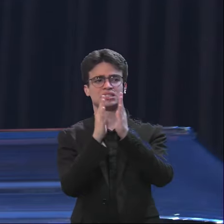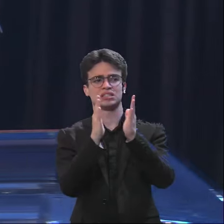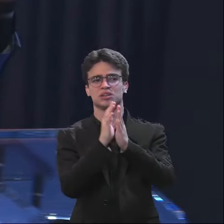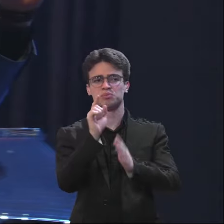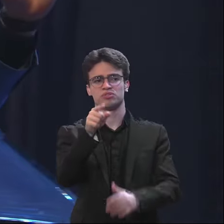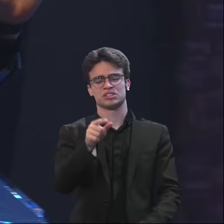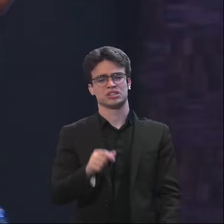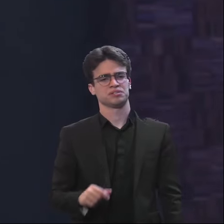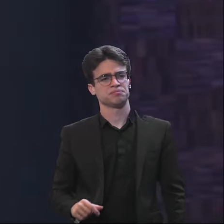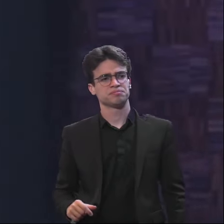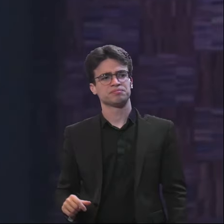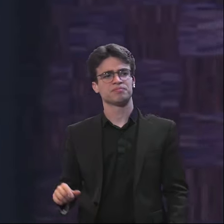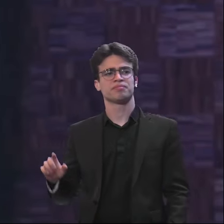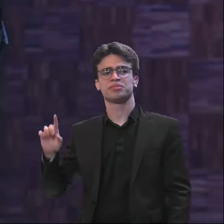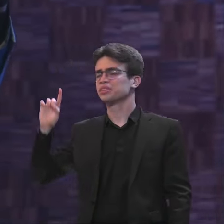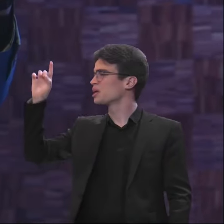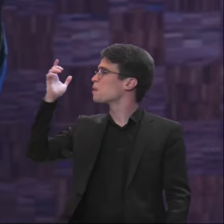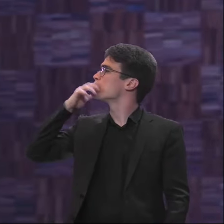Pai,